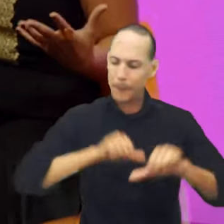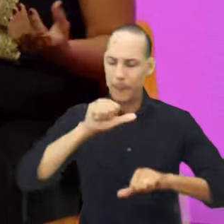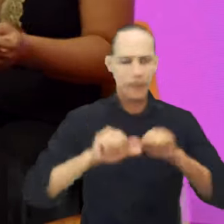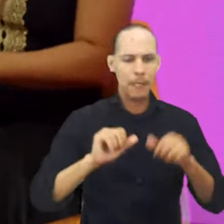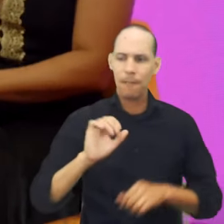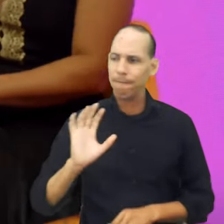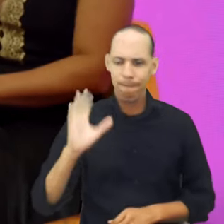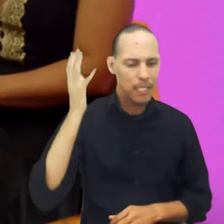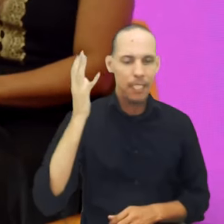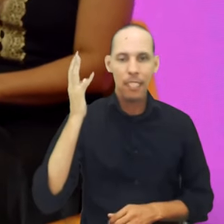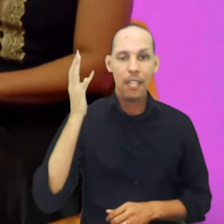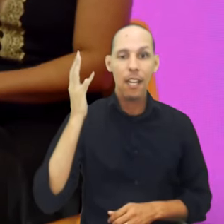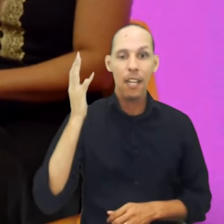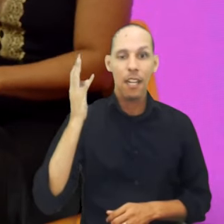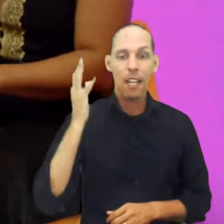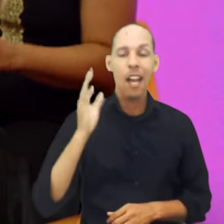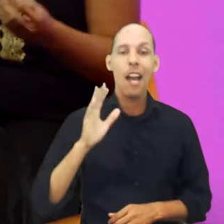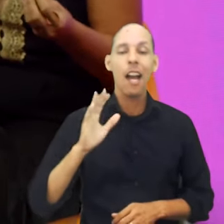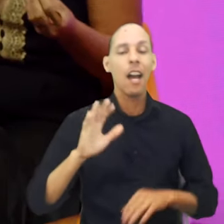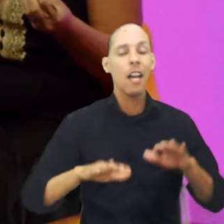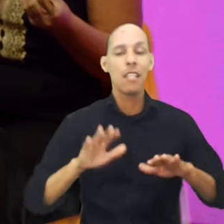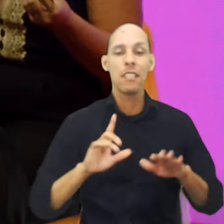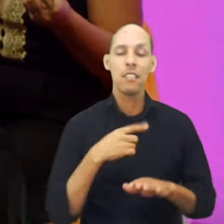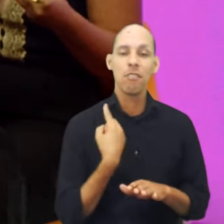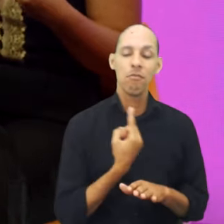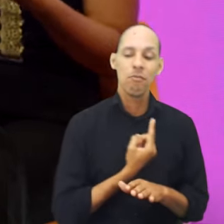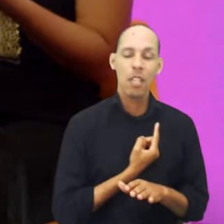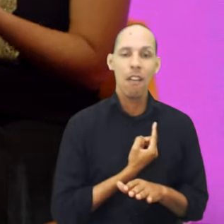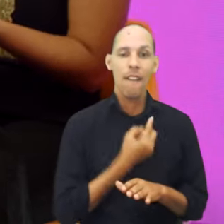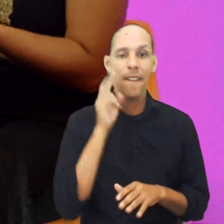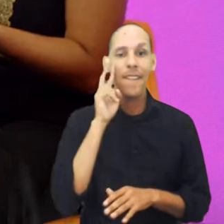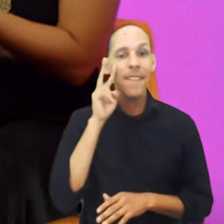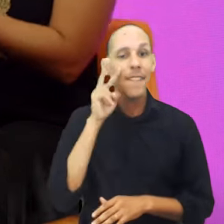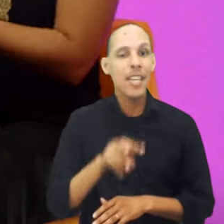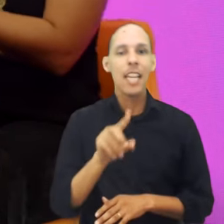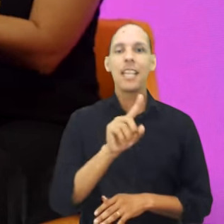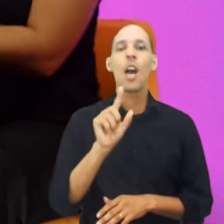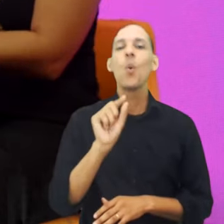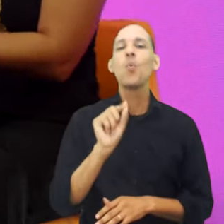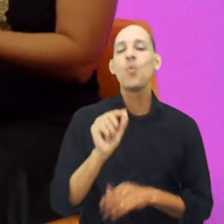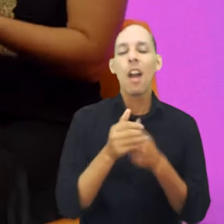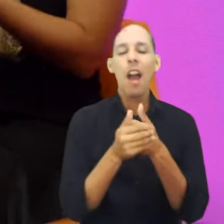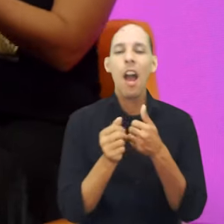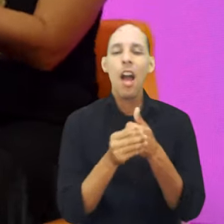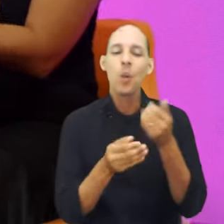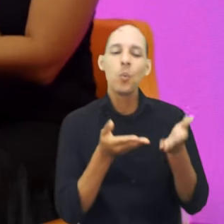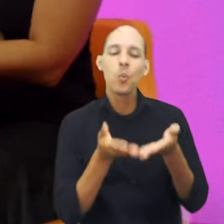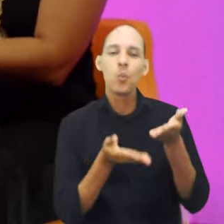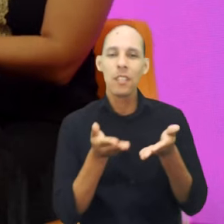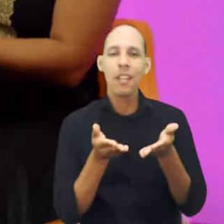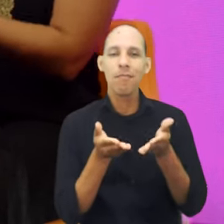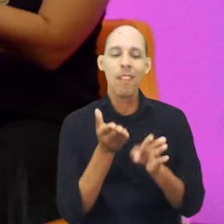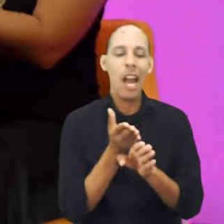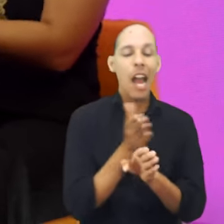de tudo, a gente, muitas das vezes, não olha, né, com carinho, com cuidado, antes para